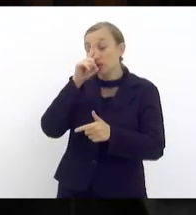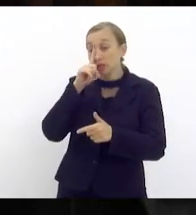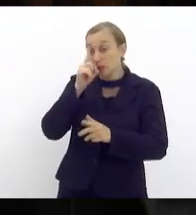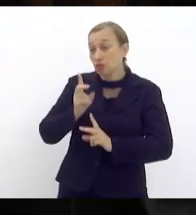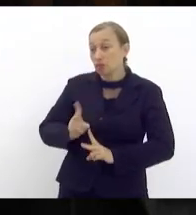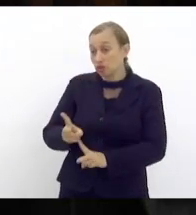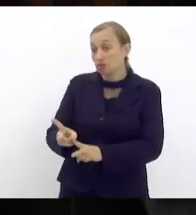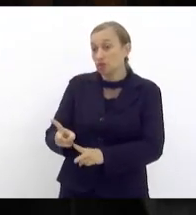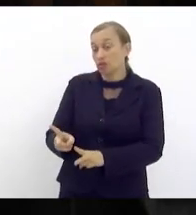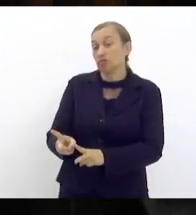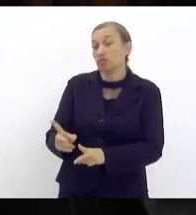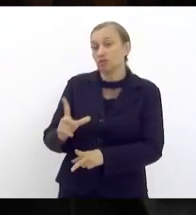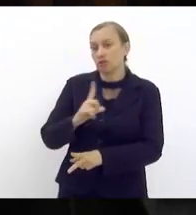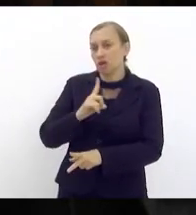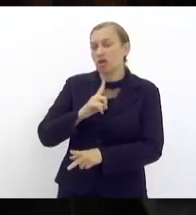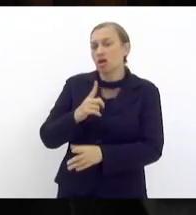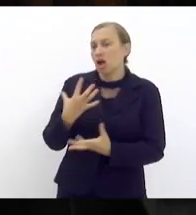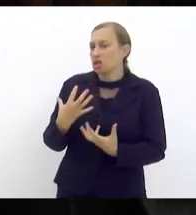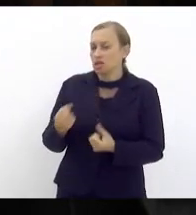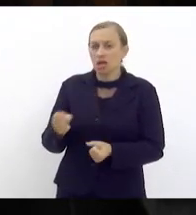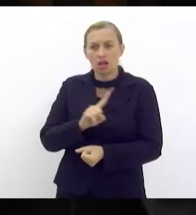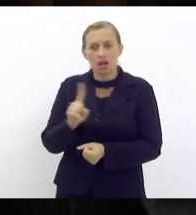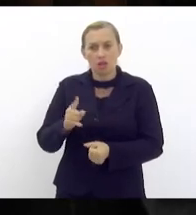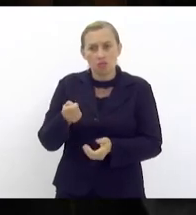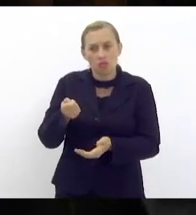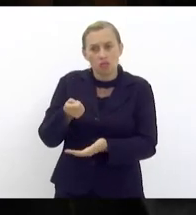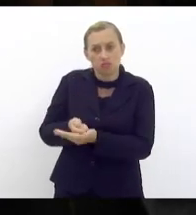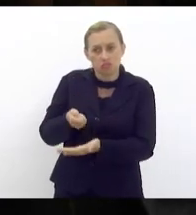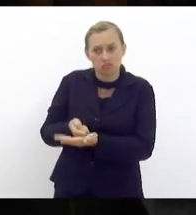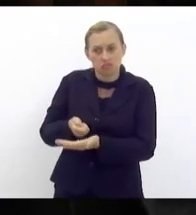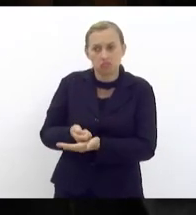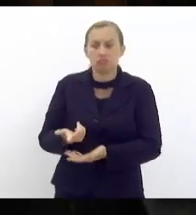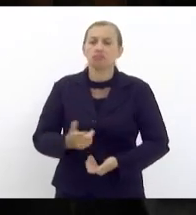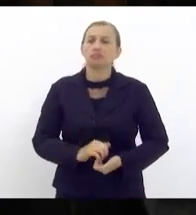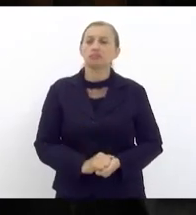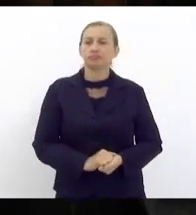não dá para aceitar vamos fiscalizar vamos ficar em cima